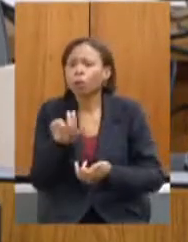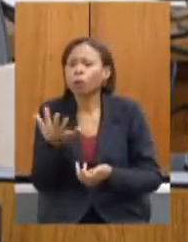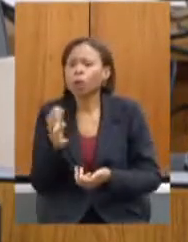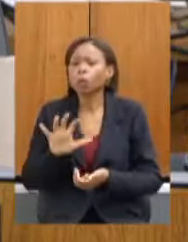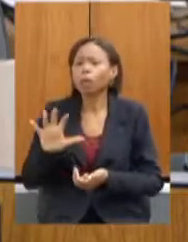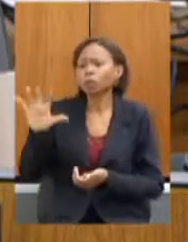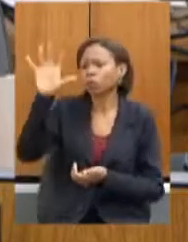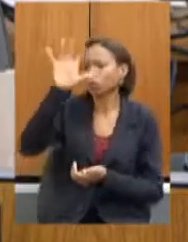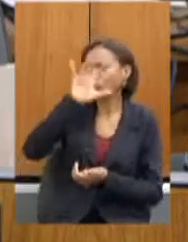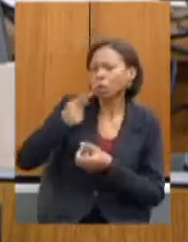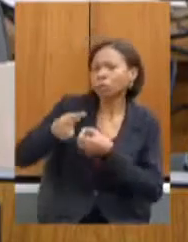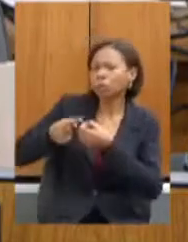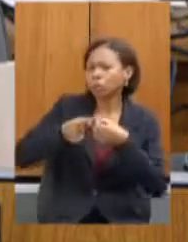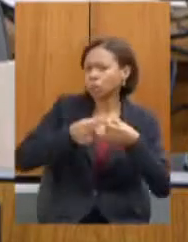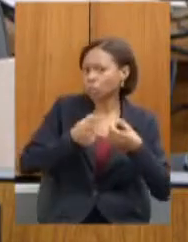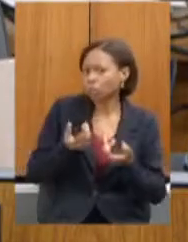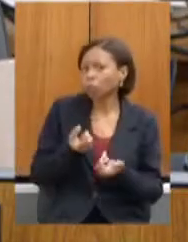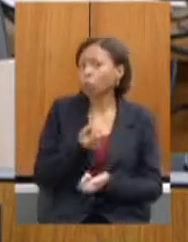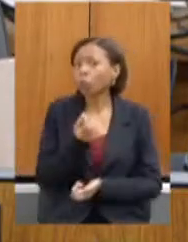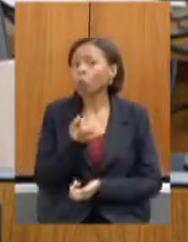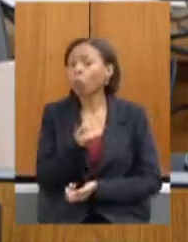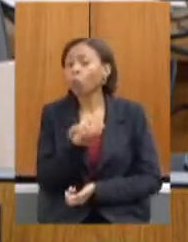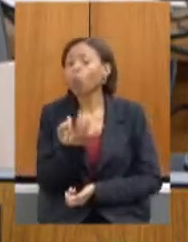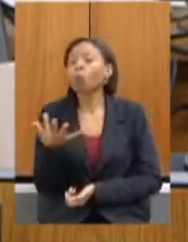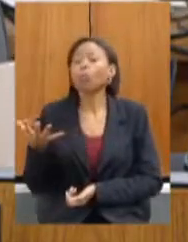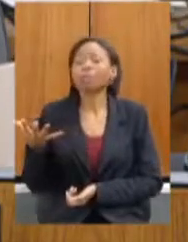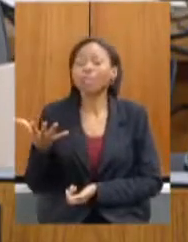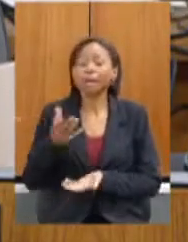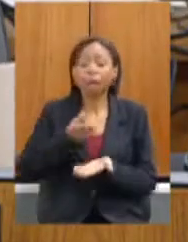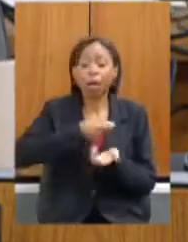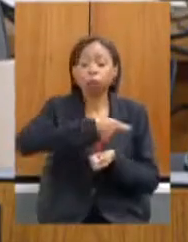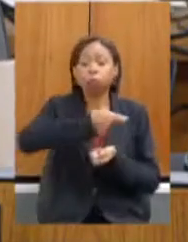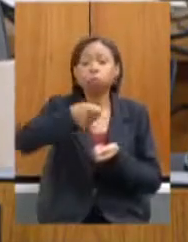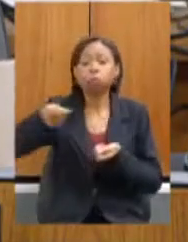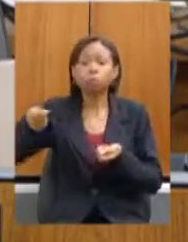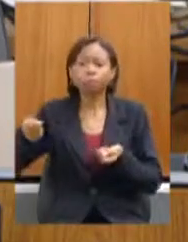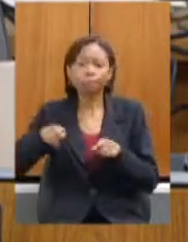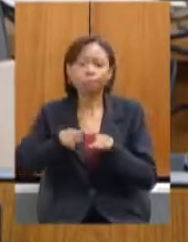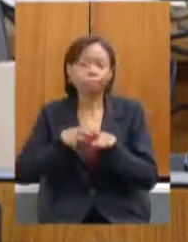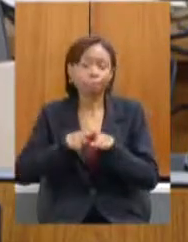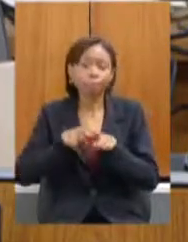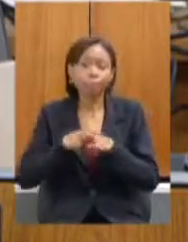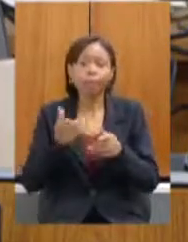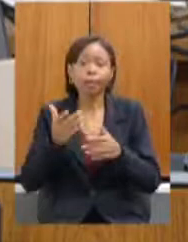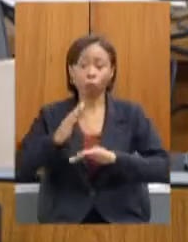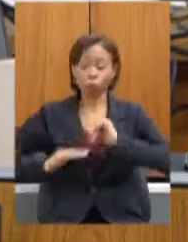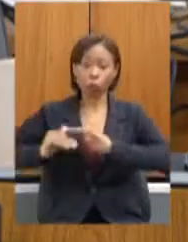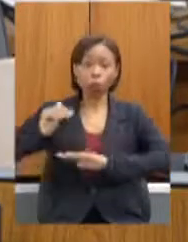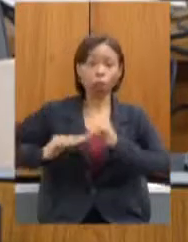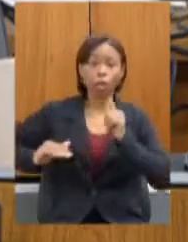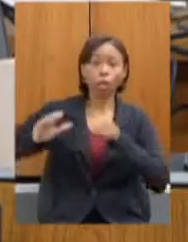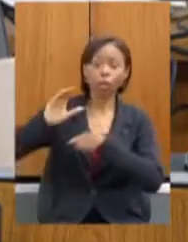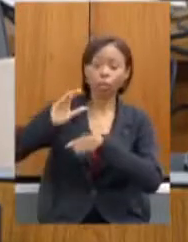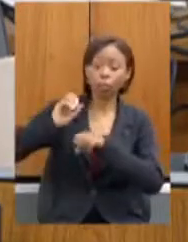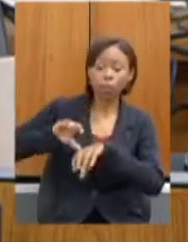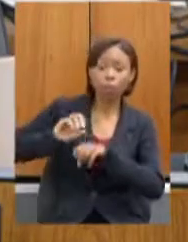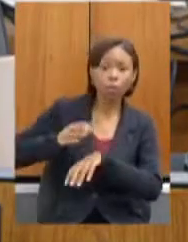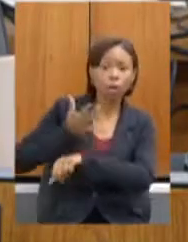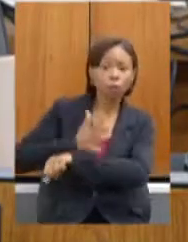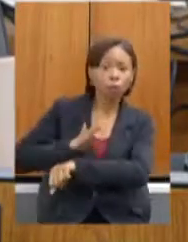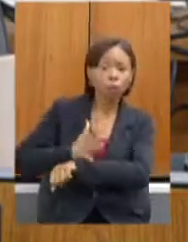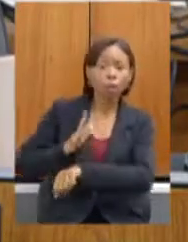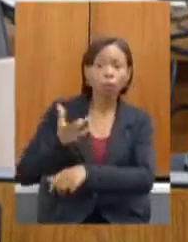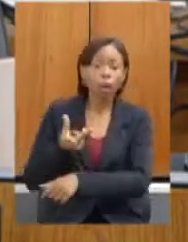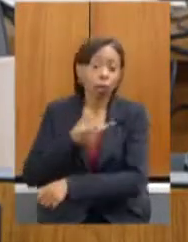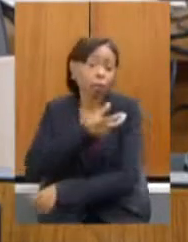os municípios com como se dará a distribuição como se dará a qualificação dos profissionais da saúde para aplicação